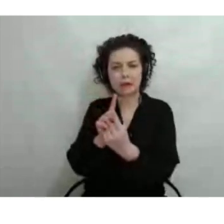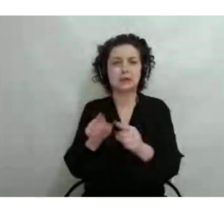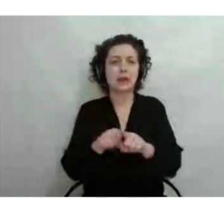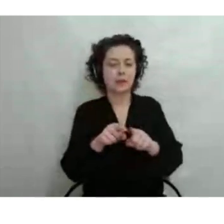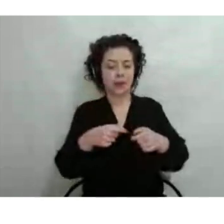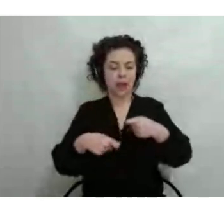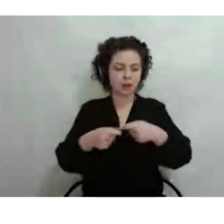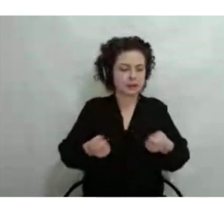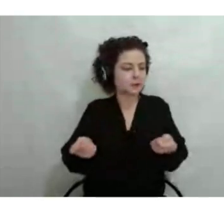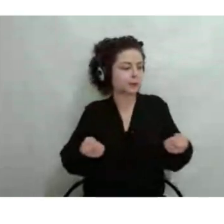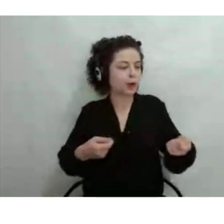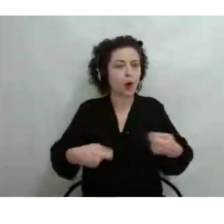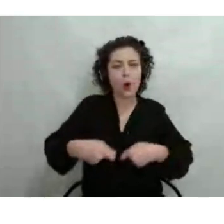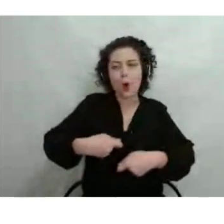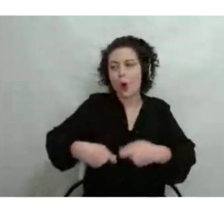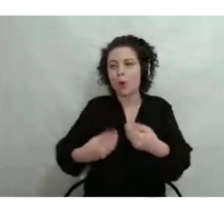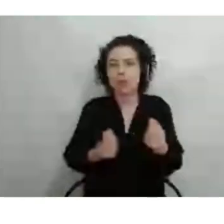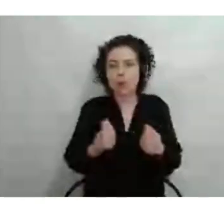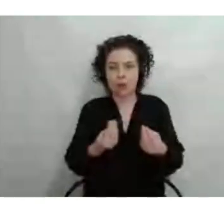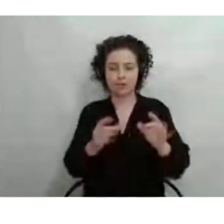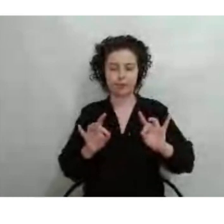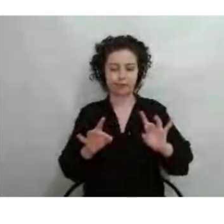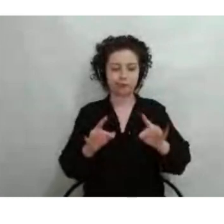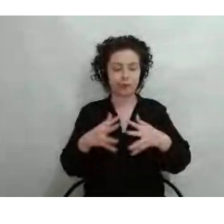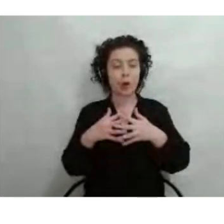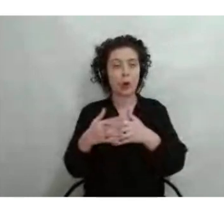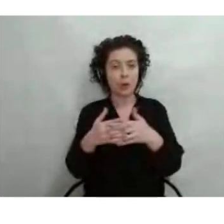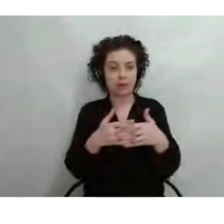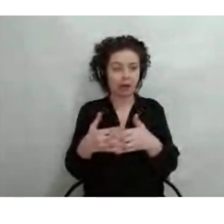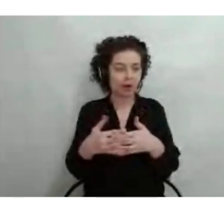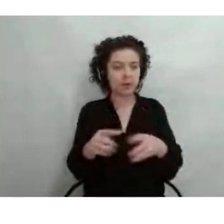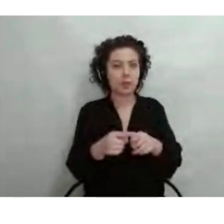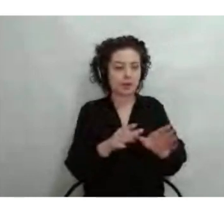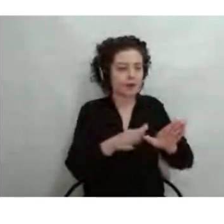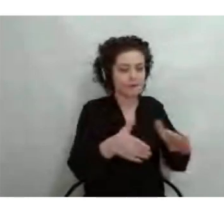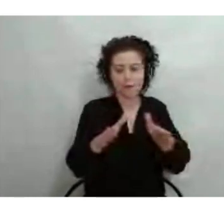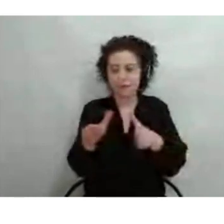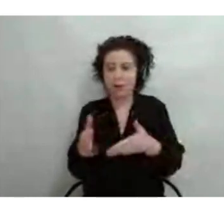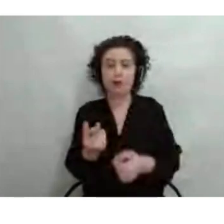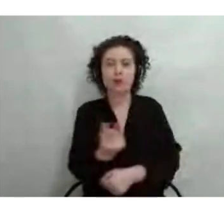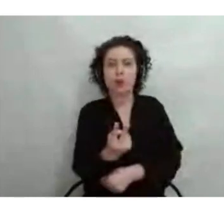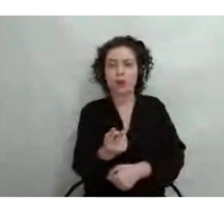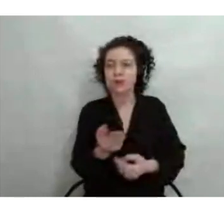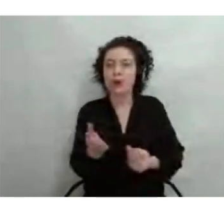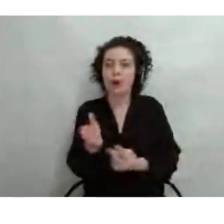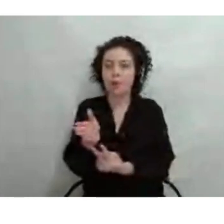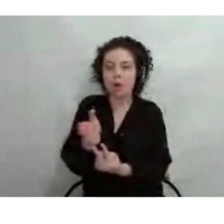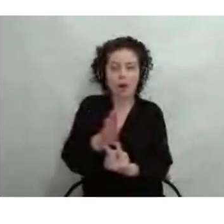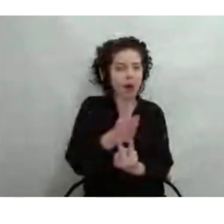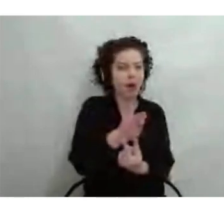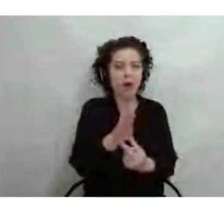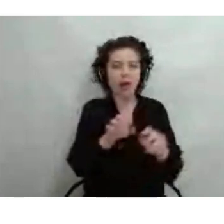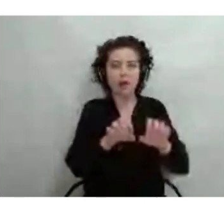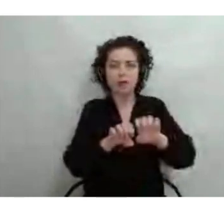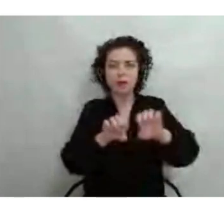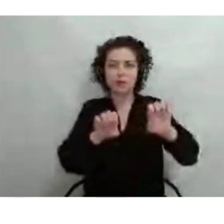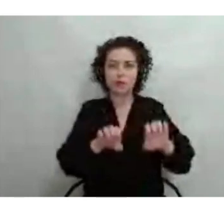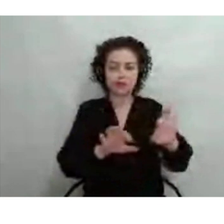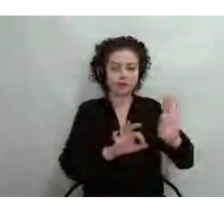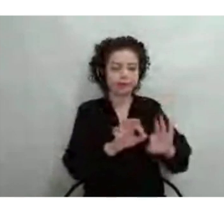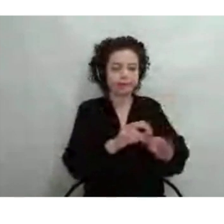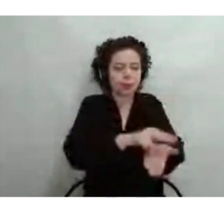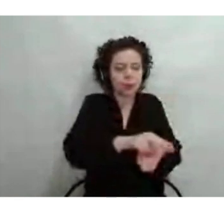e técnico bastante complicado, porque nós tivemos que dividir a nossa estrutura em 4